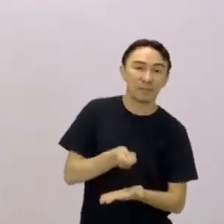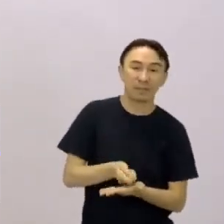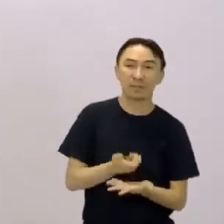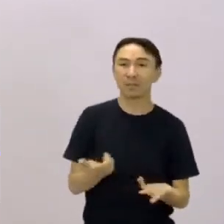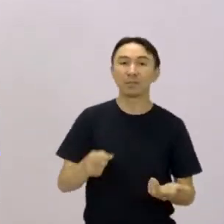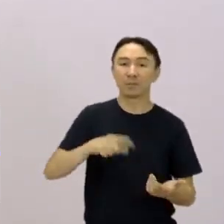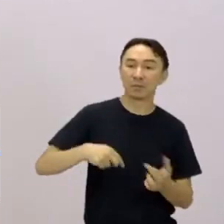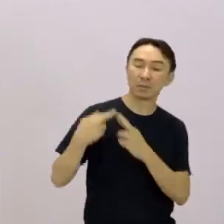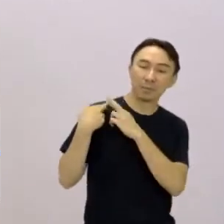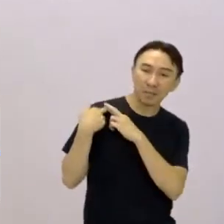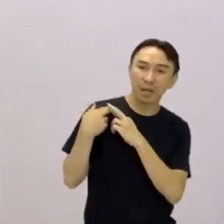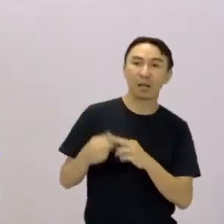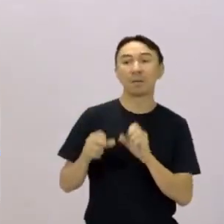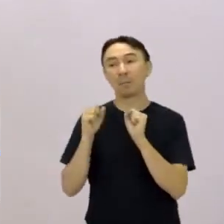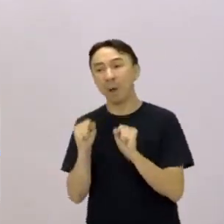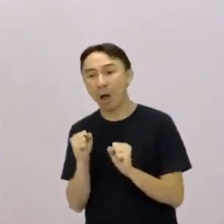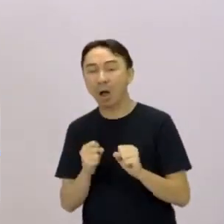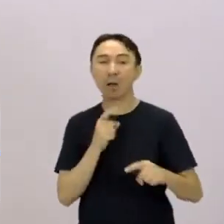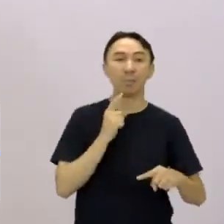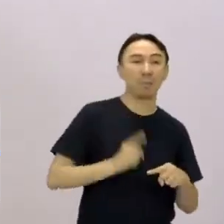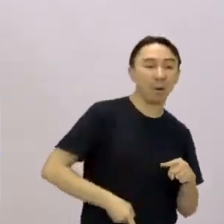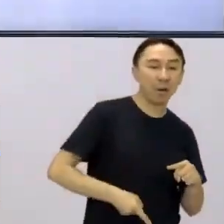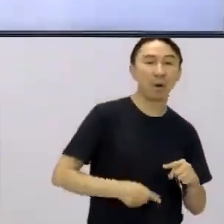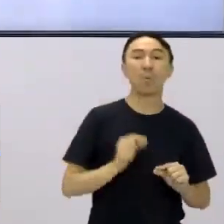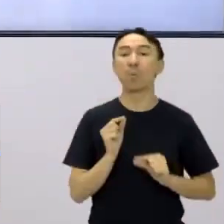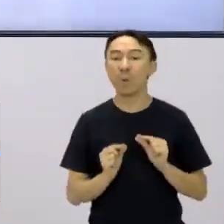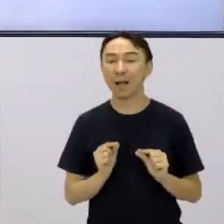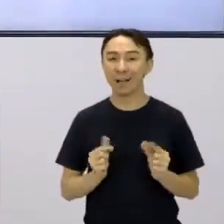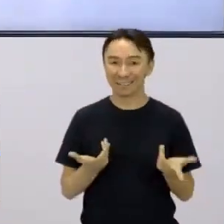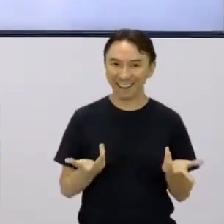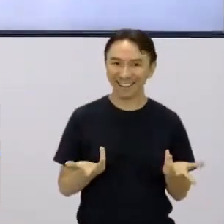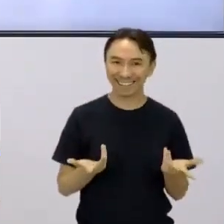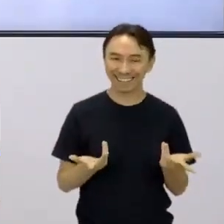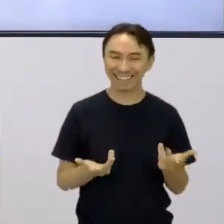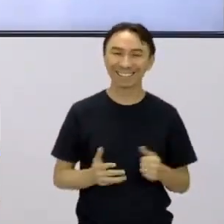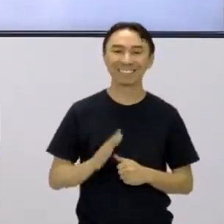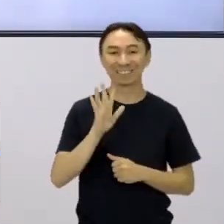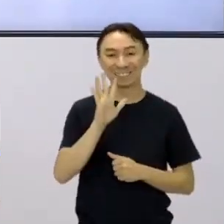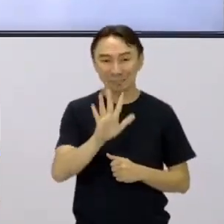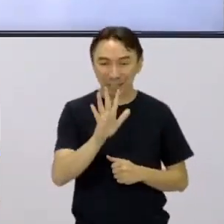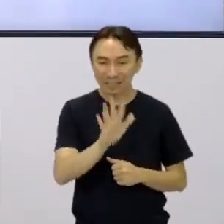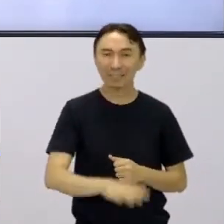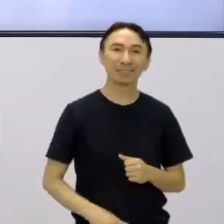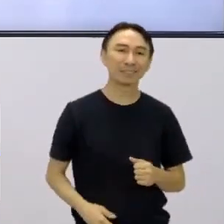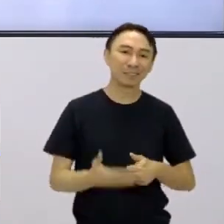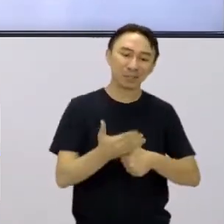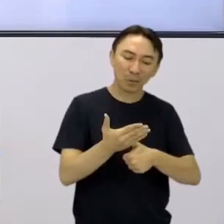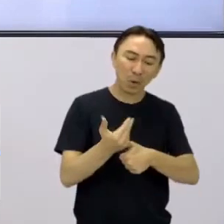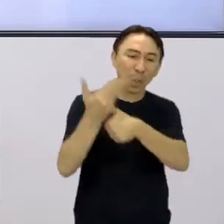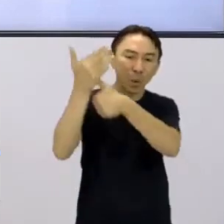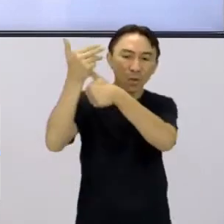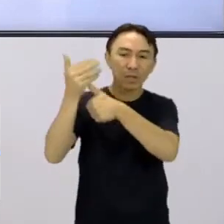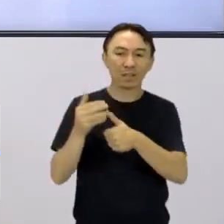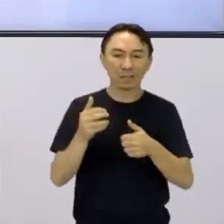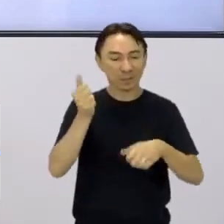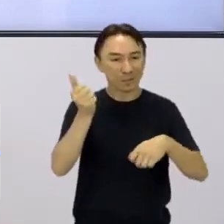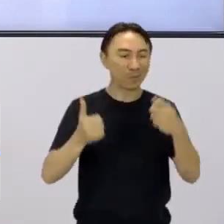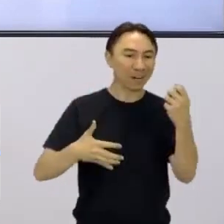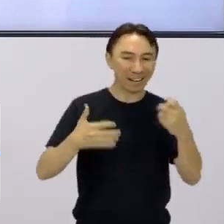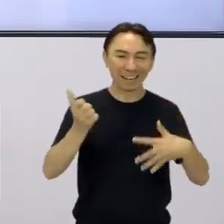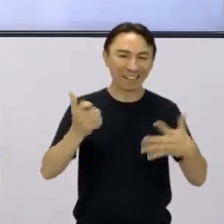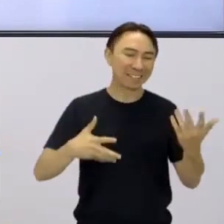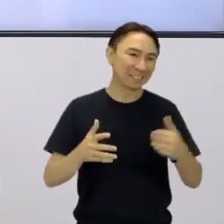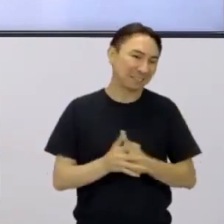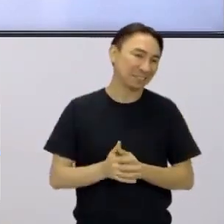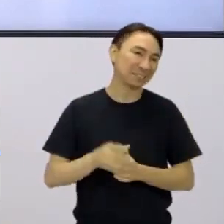gente não pode, enfim, essas loucuras da vida. Mas quando a gente fala da tecnologia, né, quando a gente fala hoje que boa parte